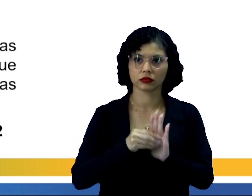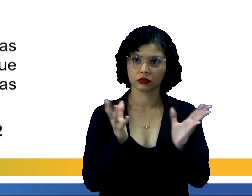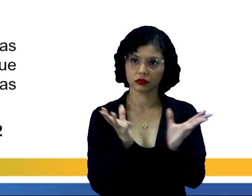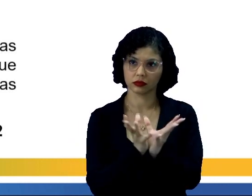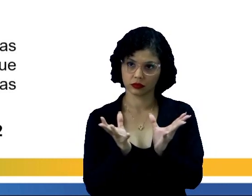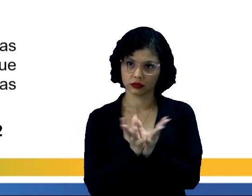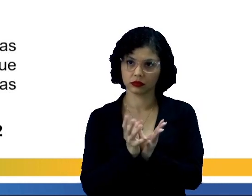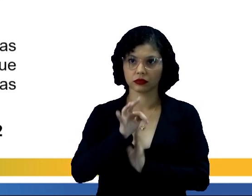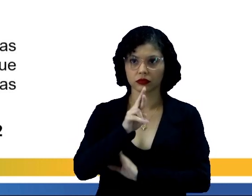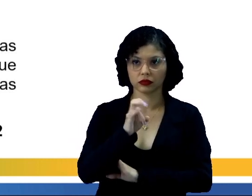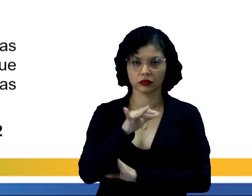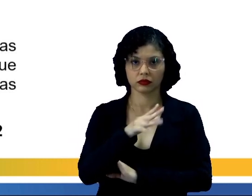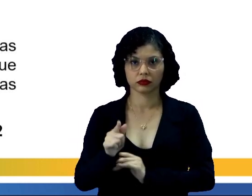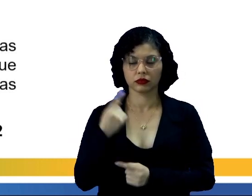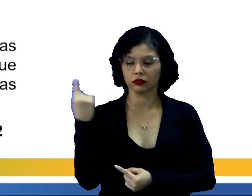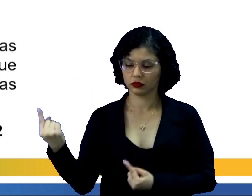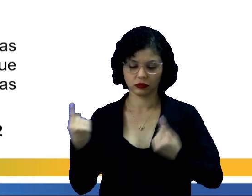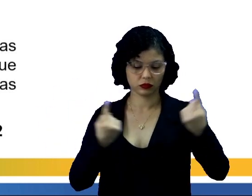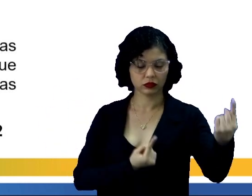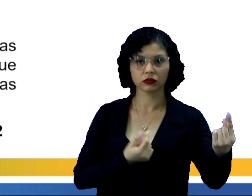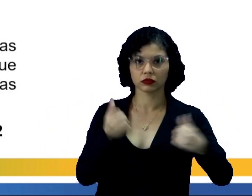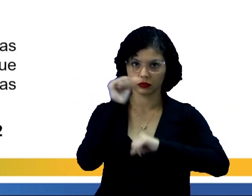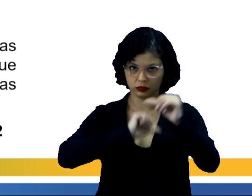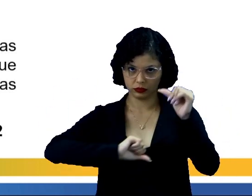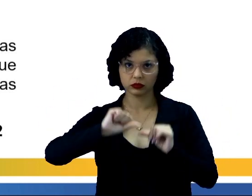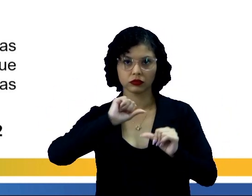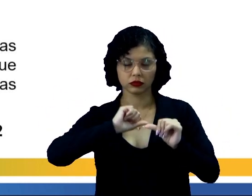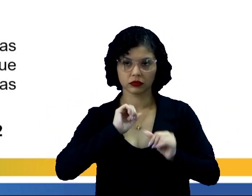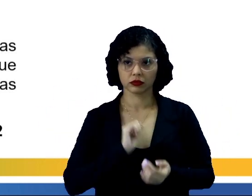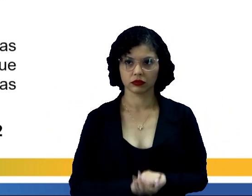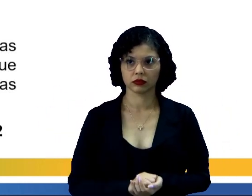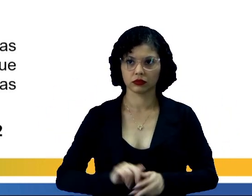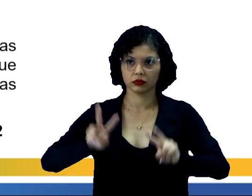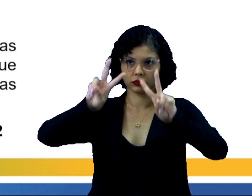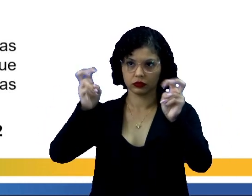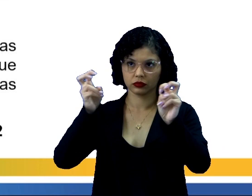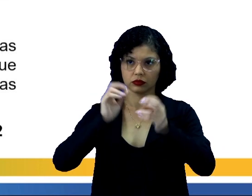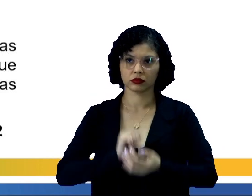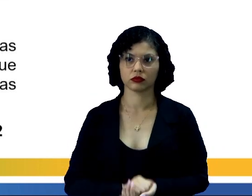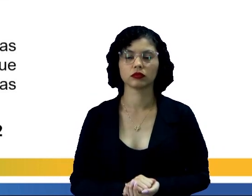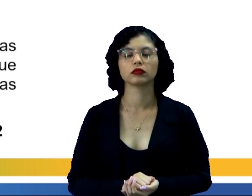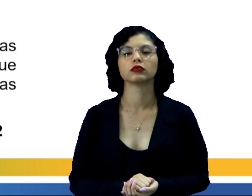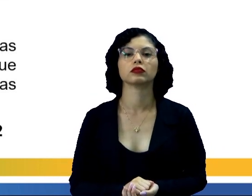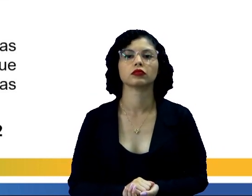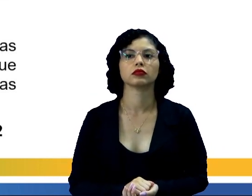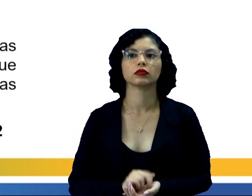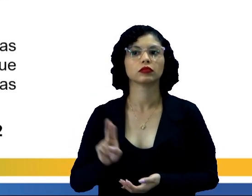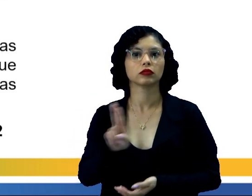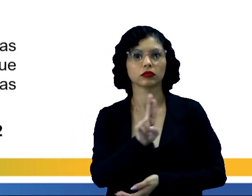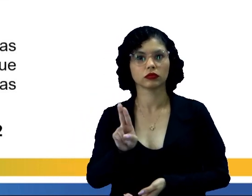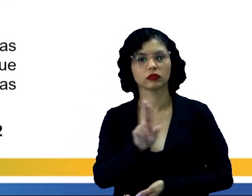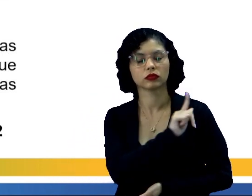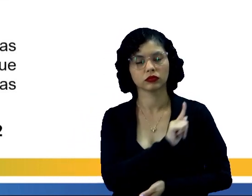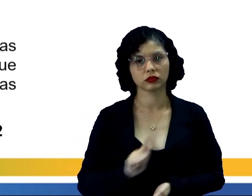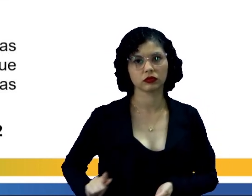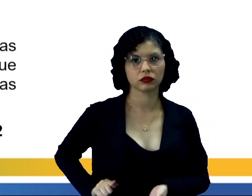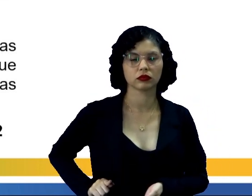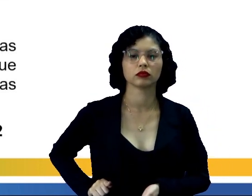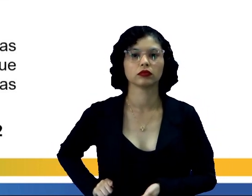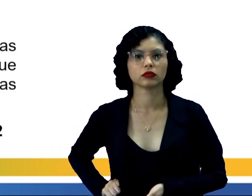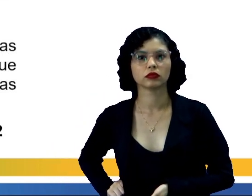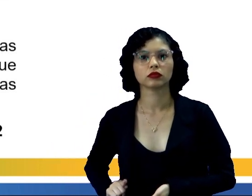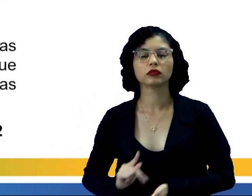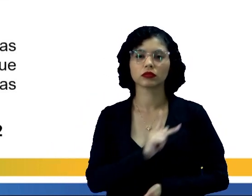equipe de transição, né, de um governo para o outro, e no título coloca o nome do governo, né,